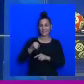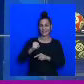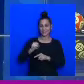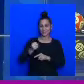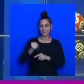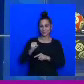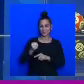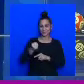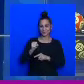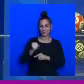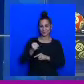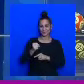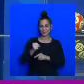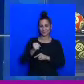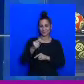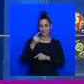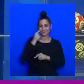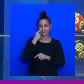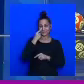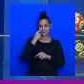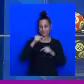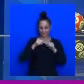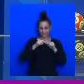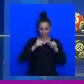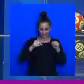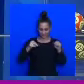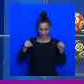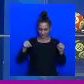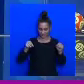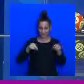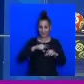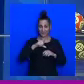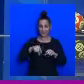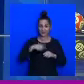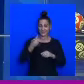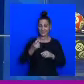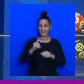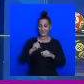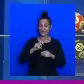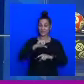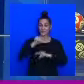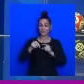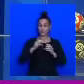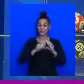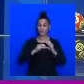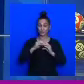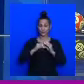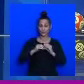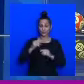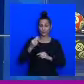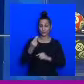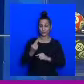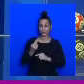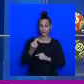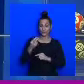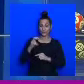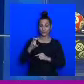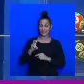Cinza 08. Vamos confirmar. Os 15 números sorteados no concurso